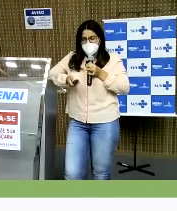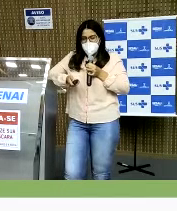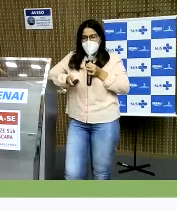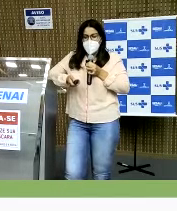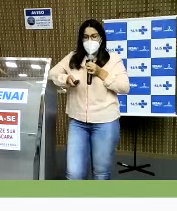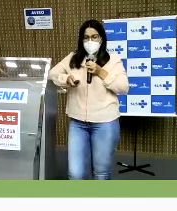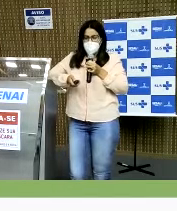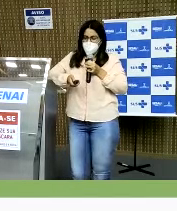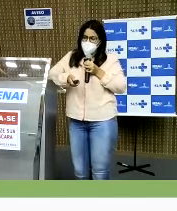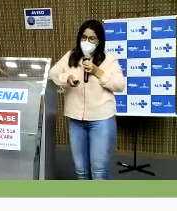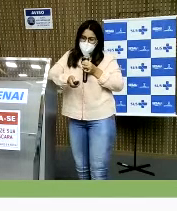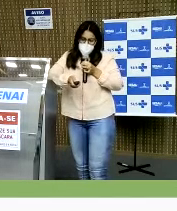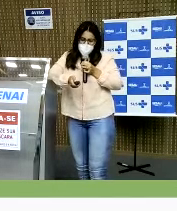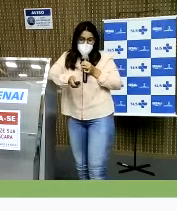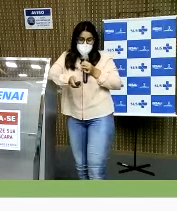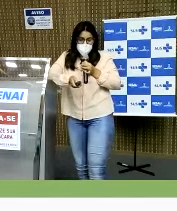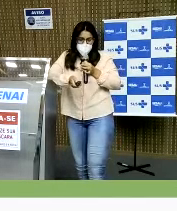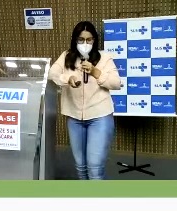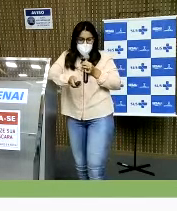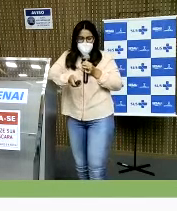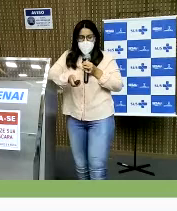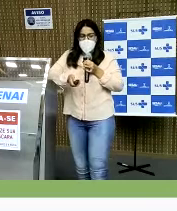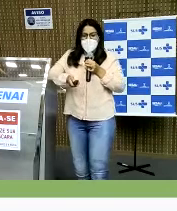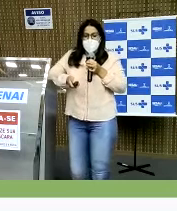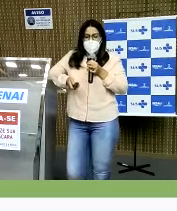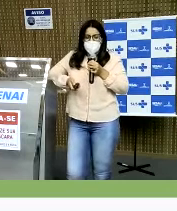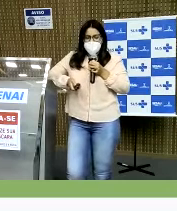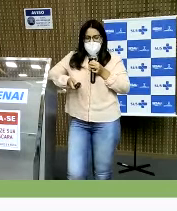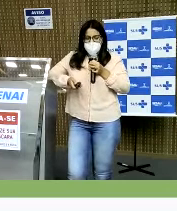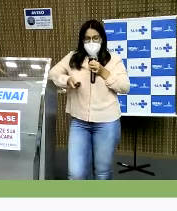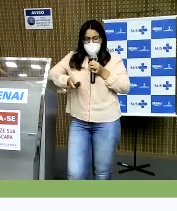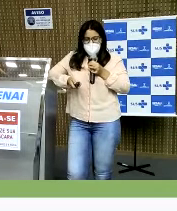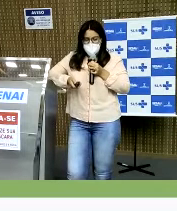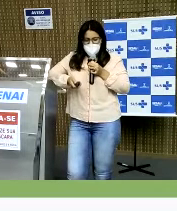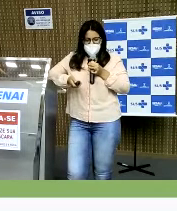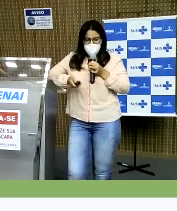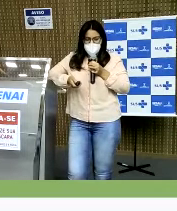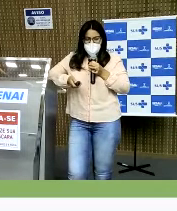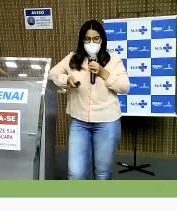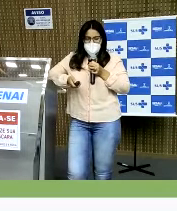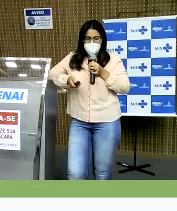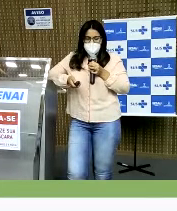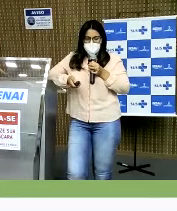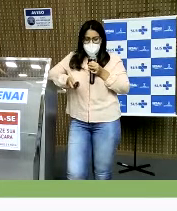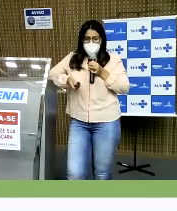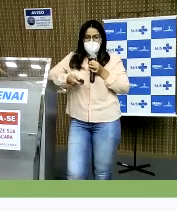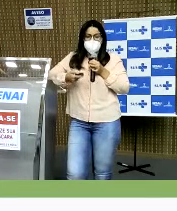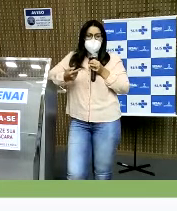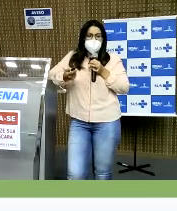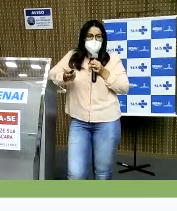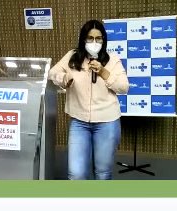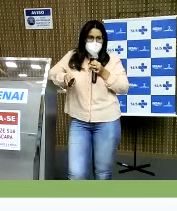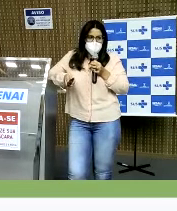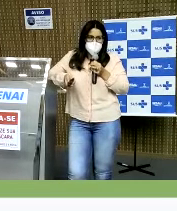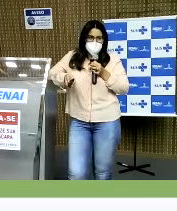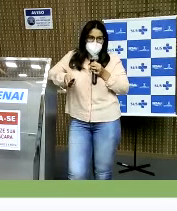596. Primeiro semestre de 2021, 420. Programação meta, já realizou o planejamento das ações do PSE, inclusive